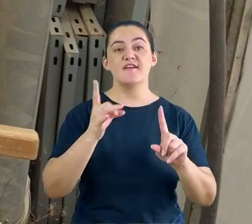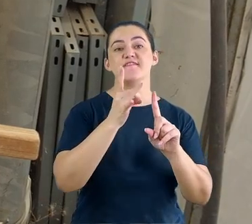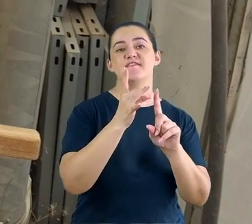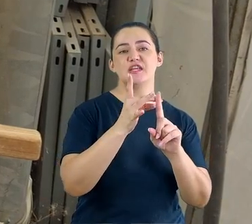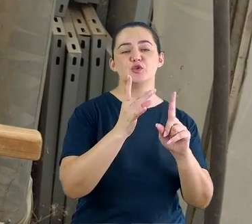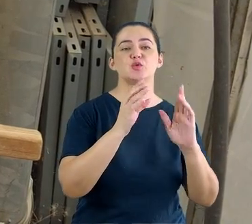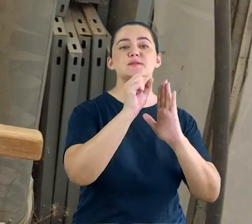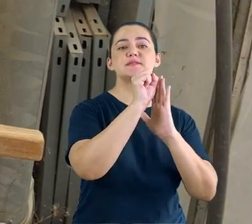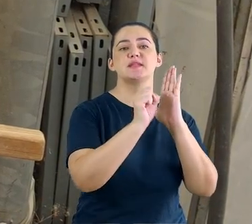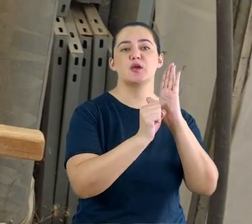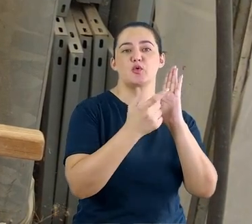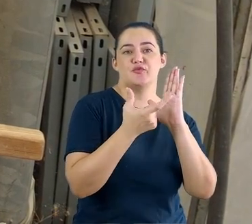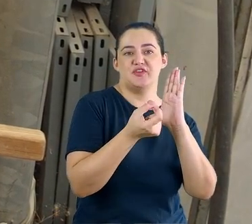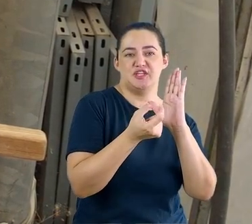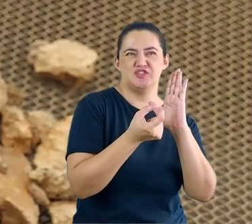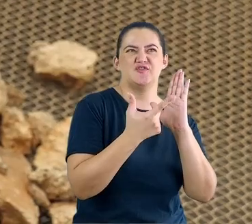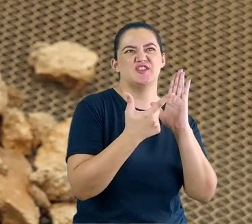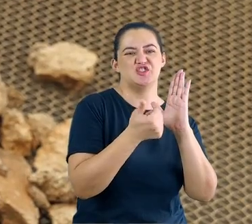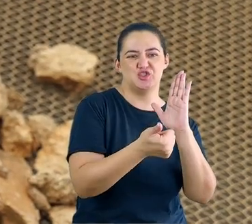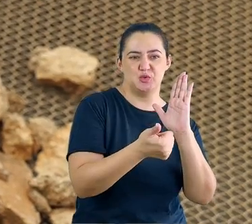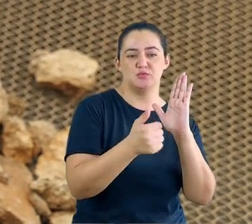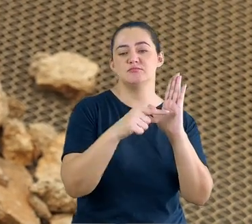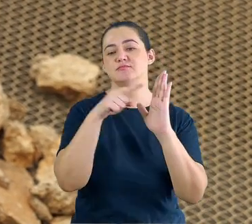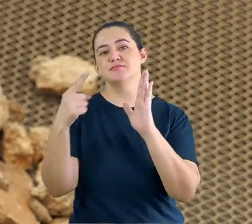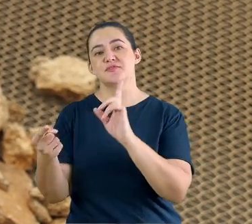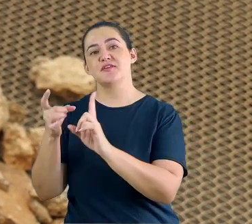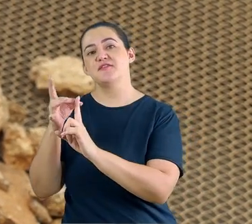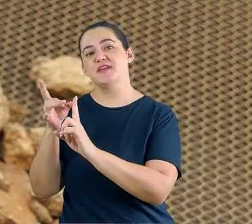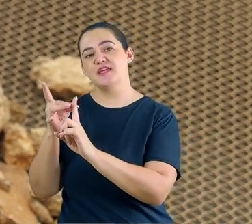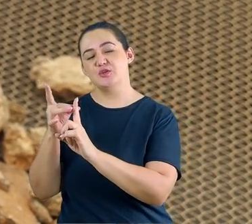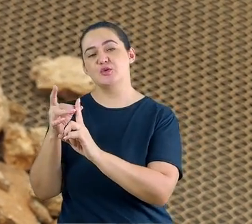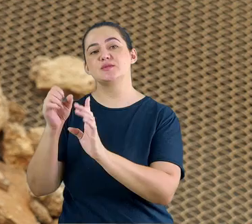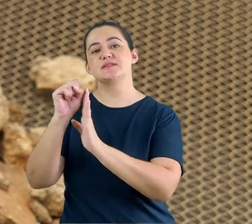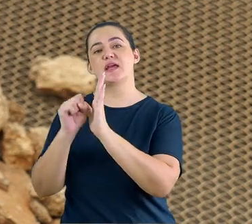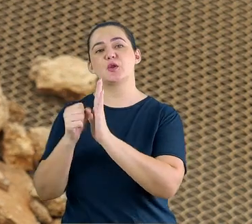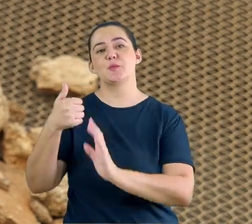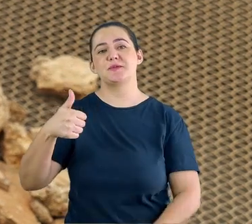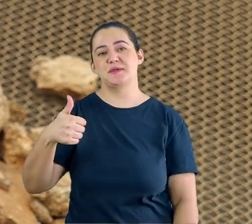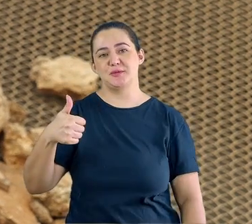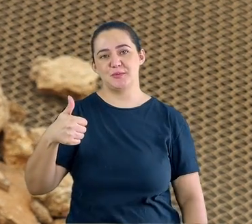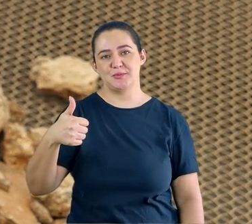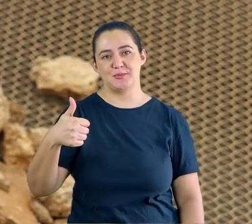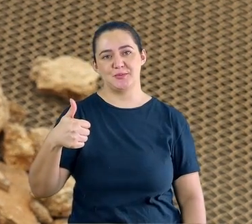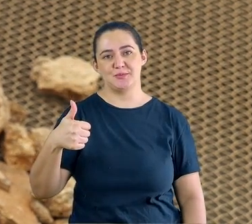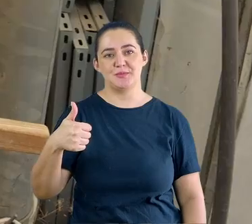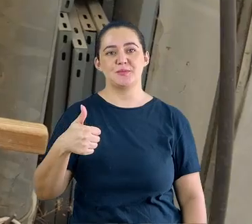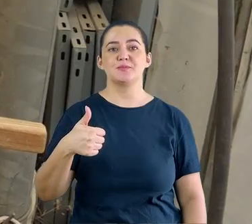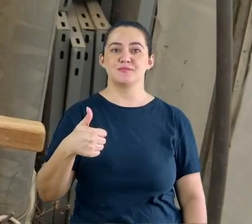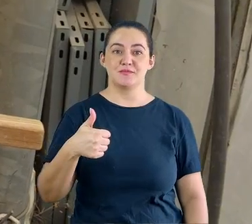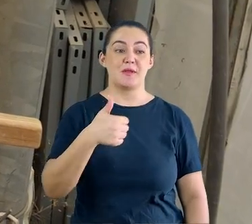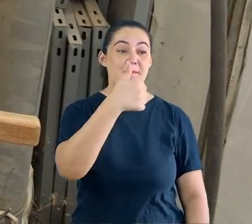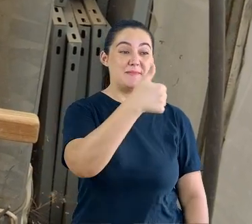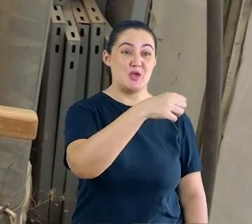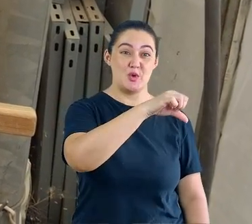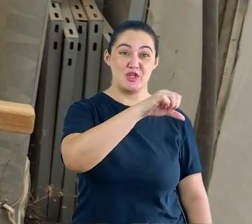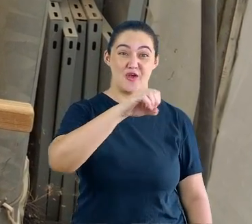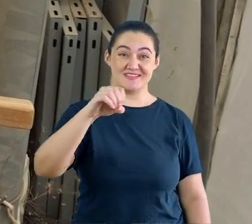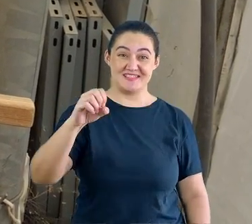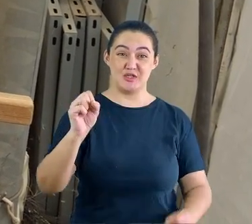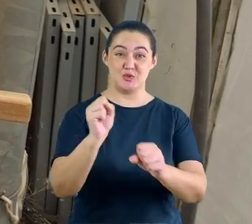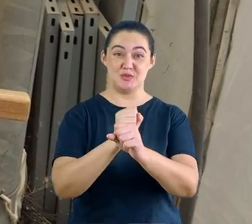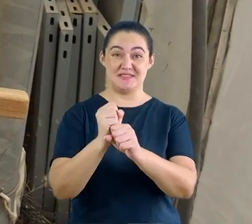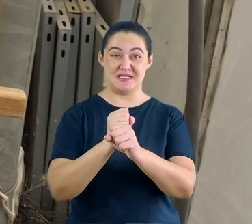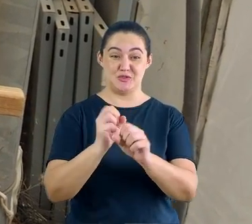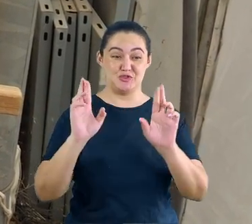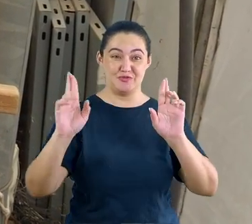do século 20 ou 21 e um vidro do primeiro século de nossa era. 1900 anos separam um